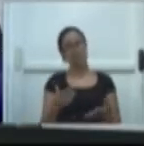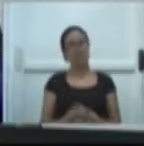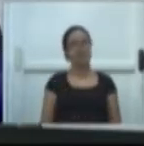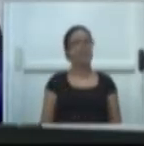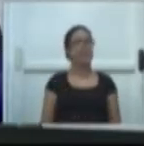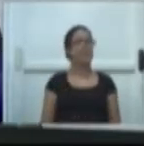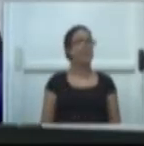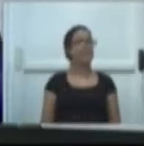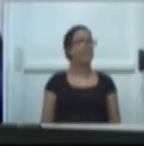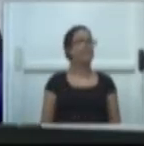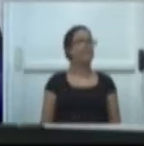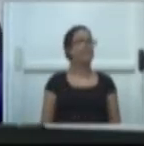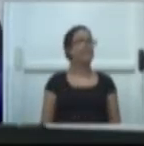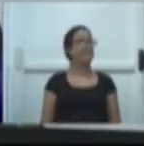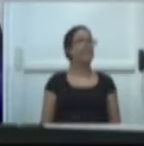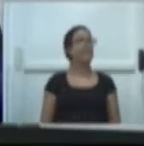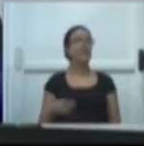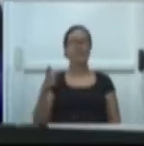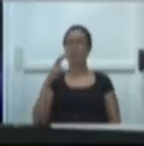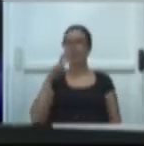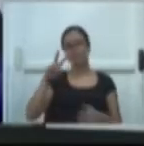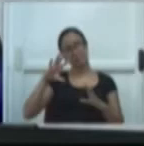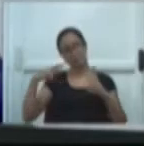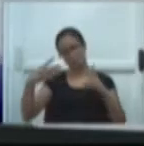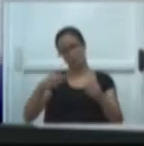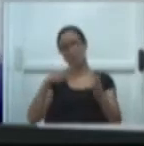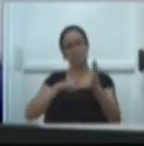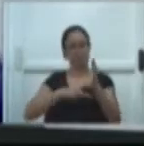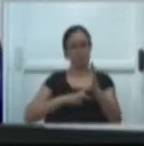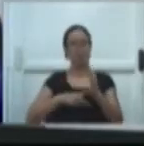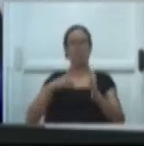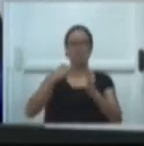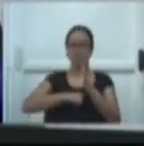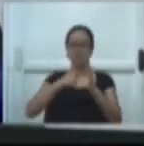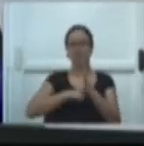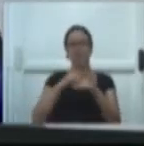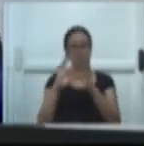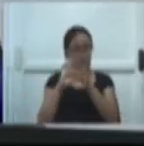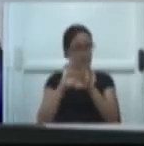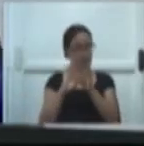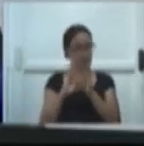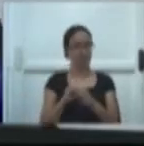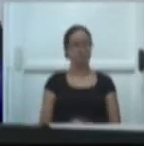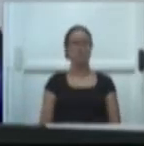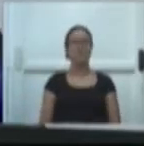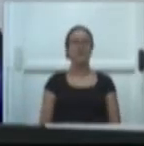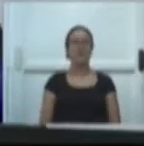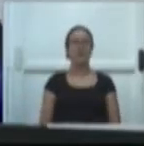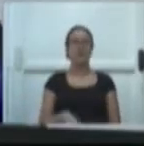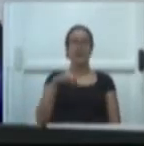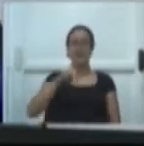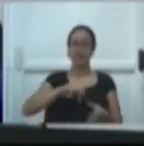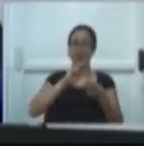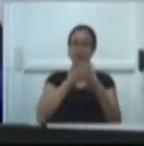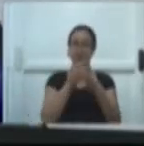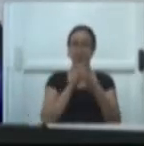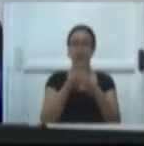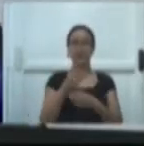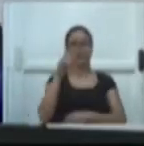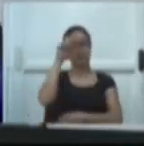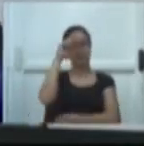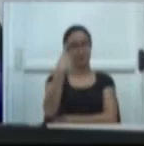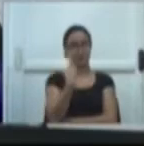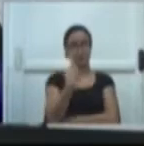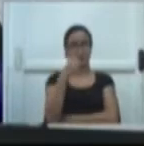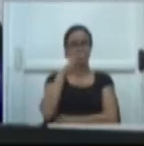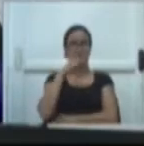Isso, mas temos que ir junto para o sindicato, vamos lutar. A Câmara Municipal de Limeira se compromete, a partir de 1º de março de 2015,